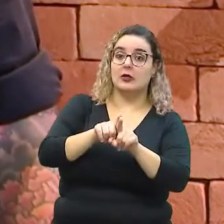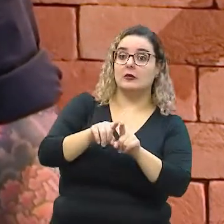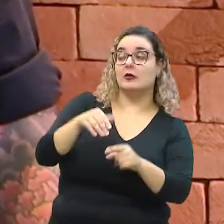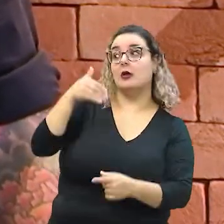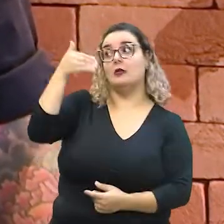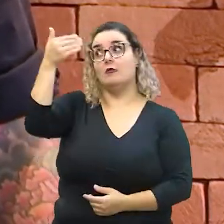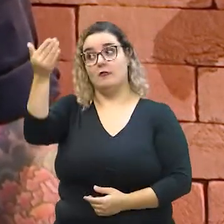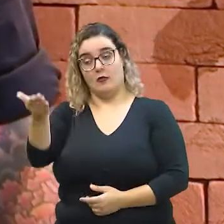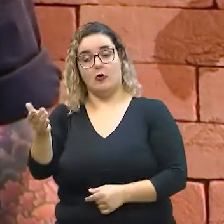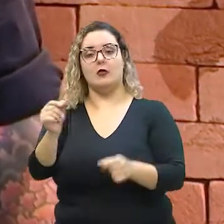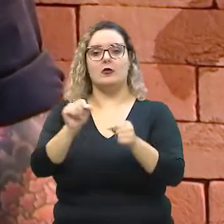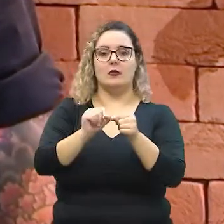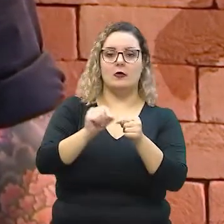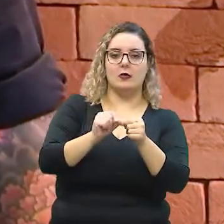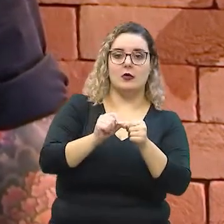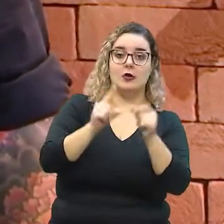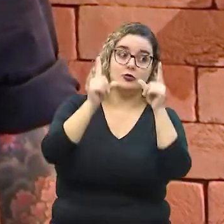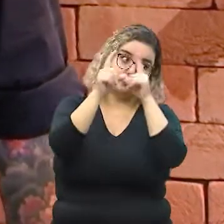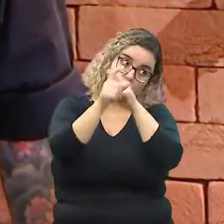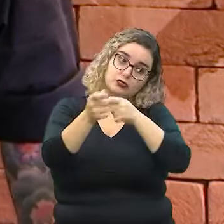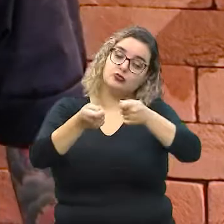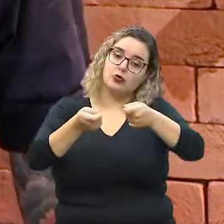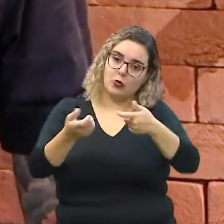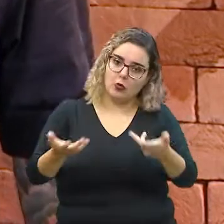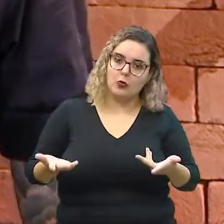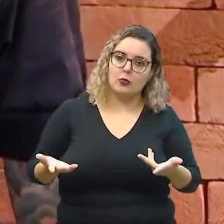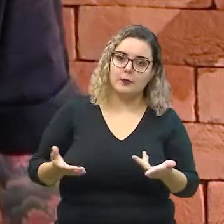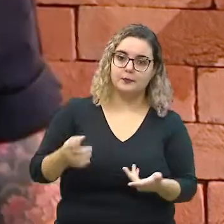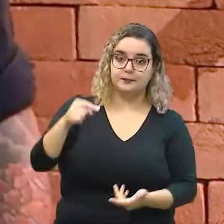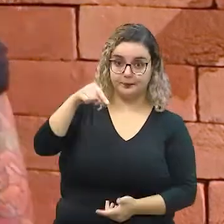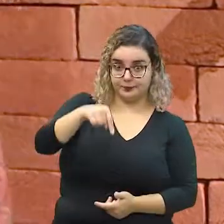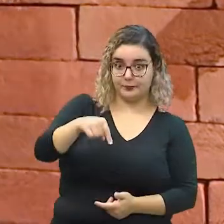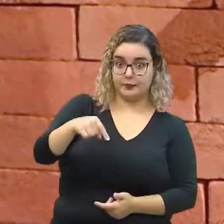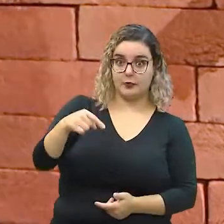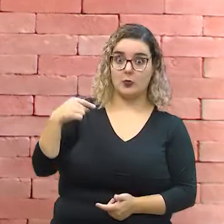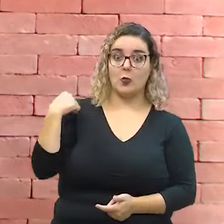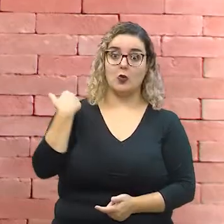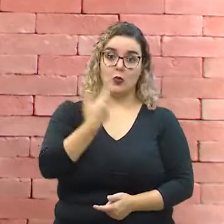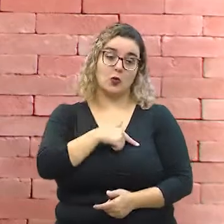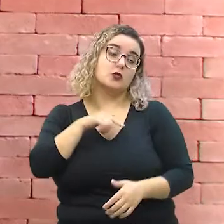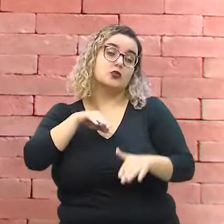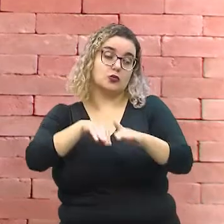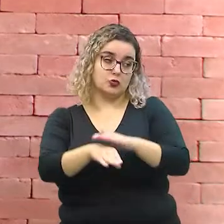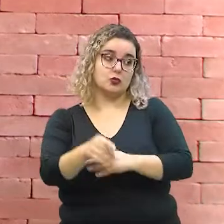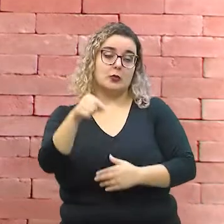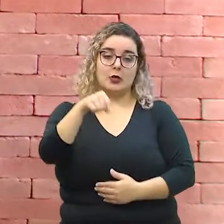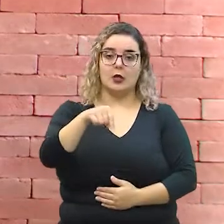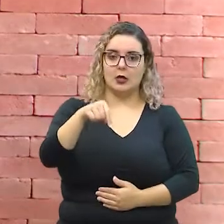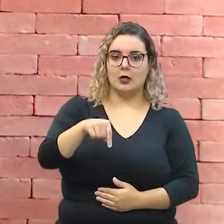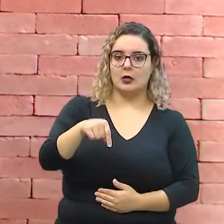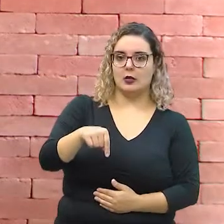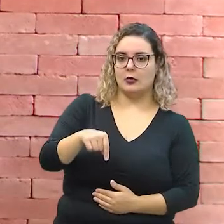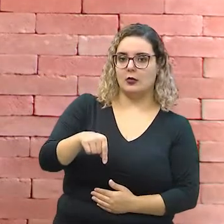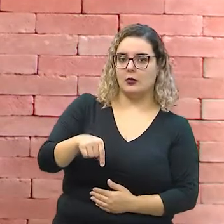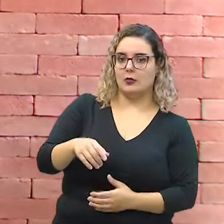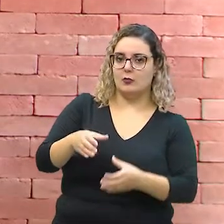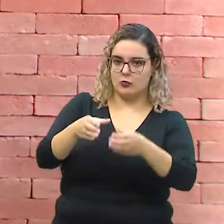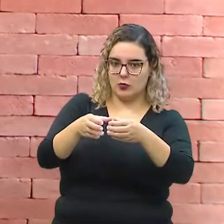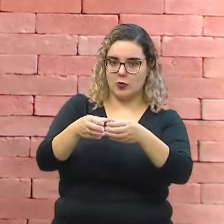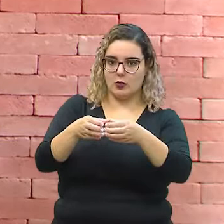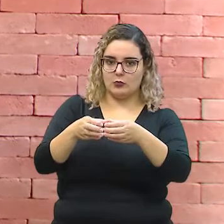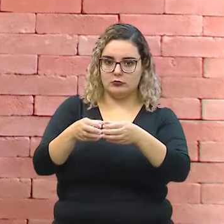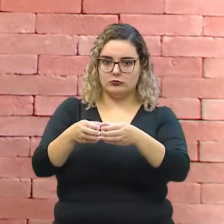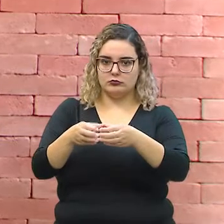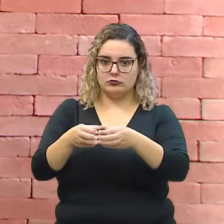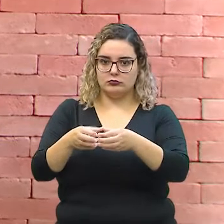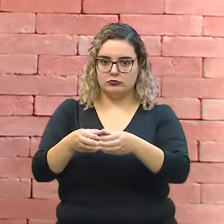né? Então é difícil de controlar isso. Aqui o nosso costume é pegar um potinho, né? Pode ser